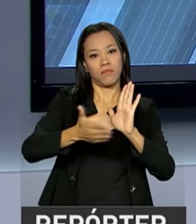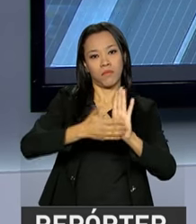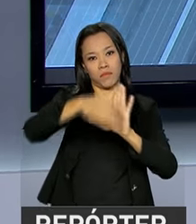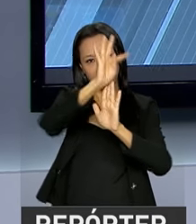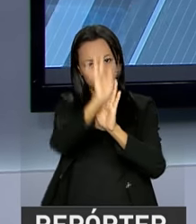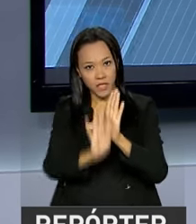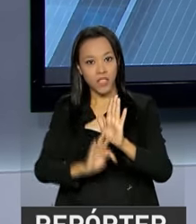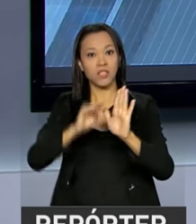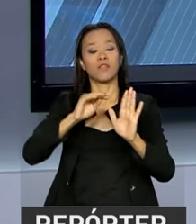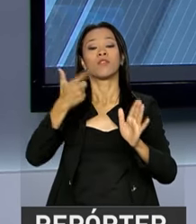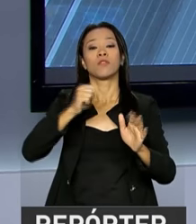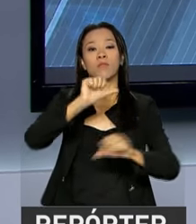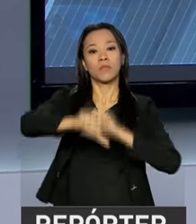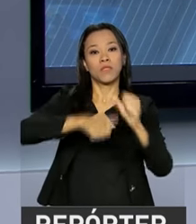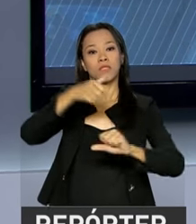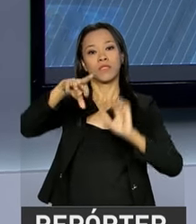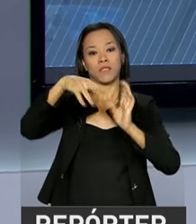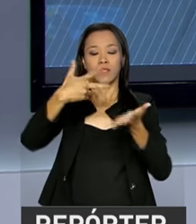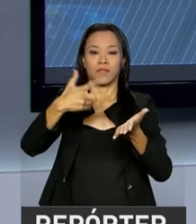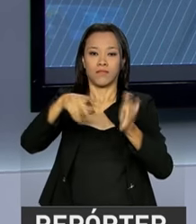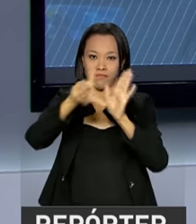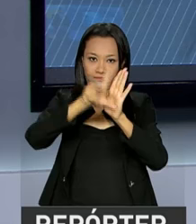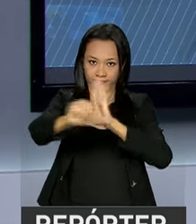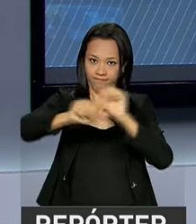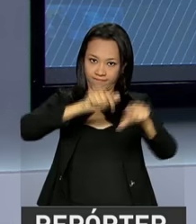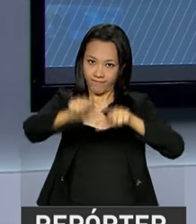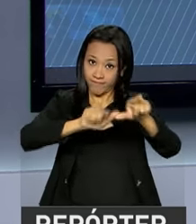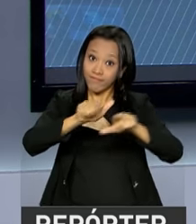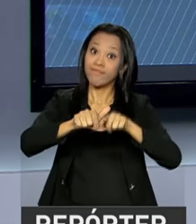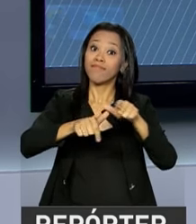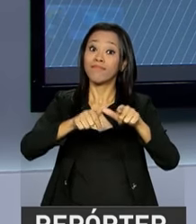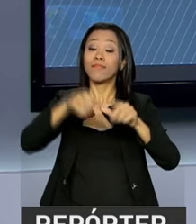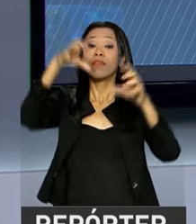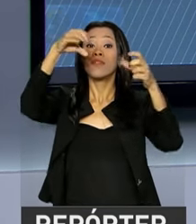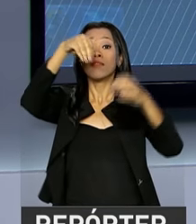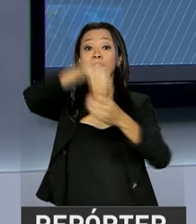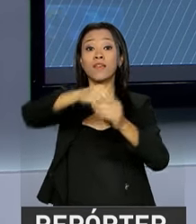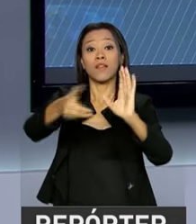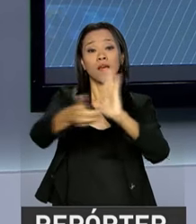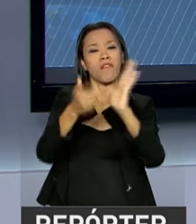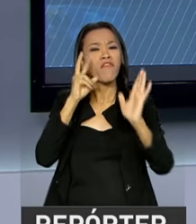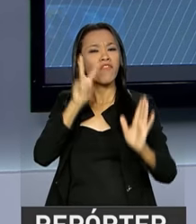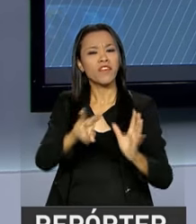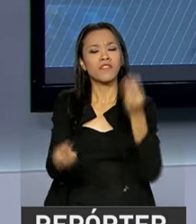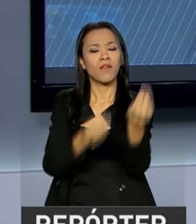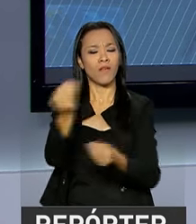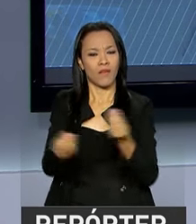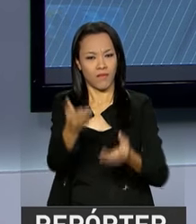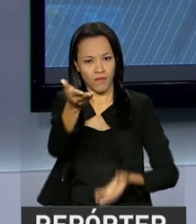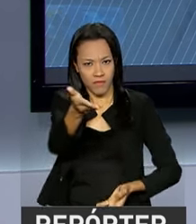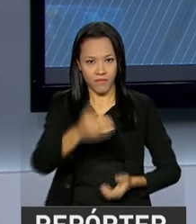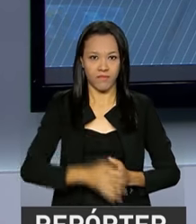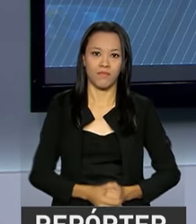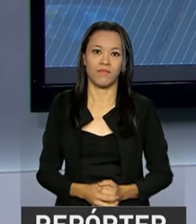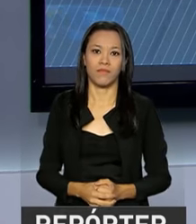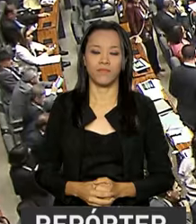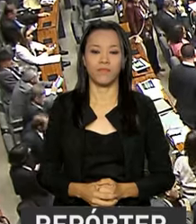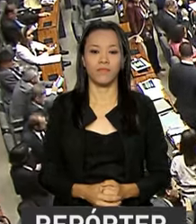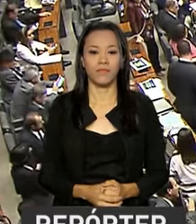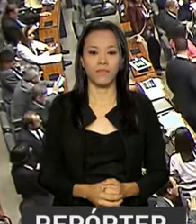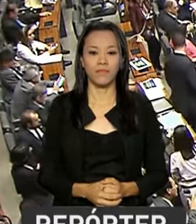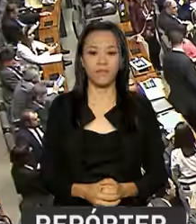trabalhista no no plenário da Câmara dos Deputados veja como foi na reportagem de Paulo L